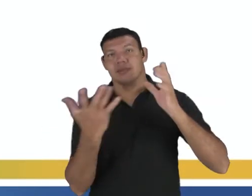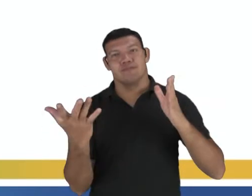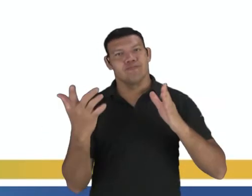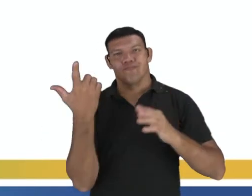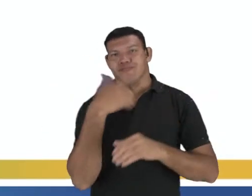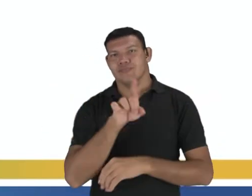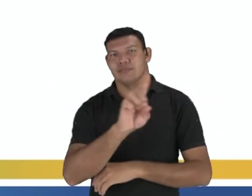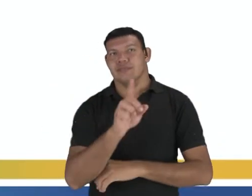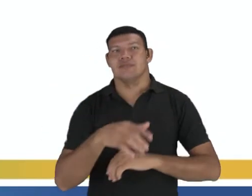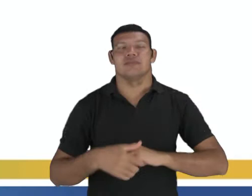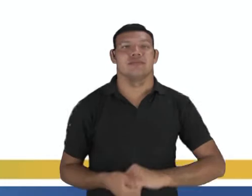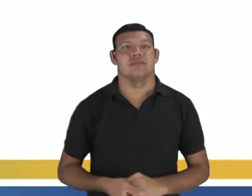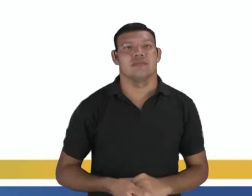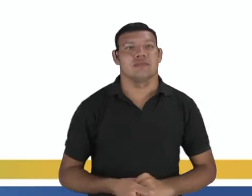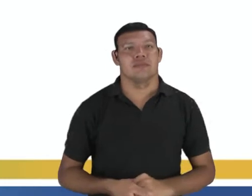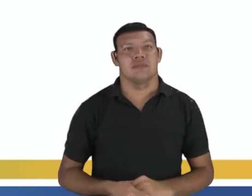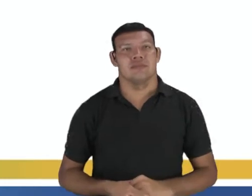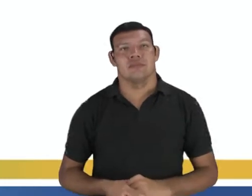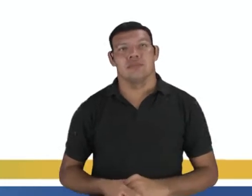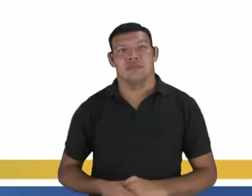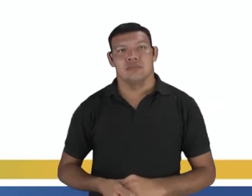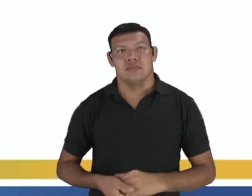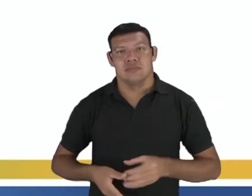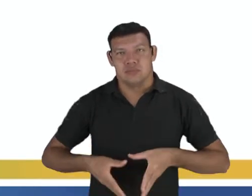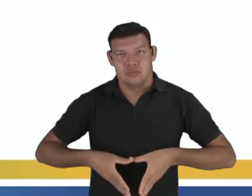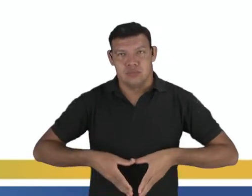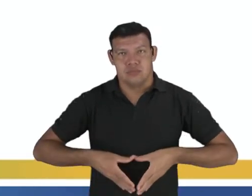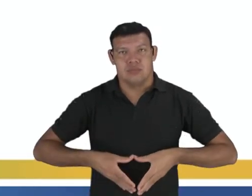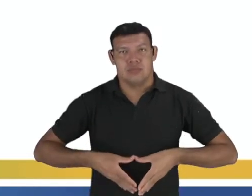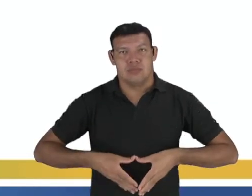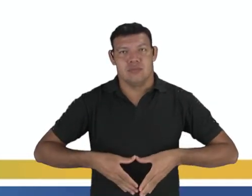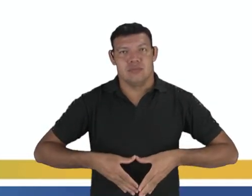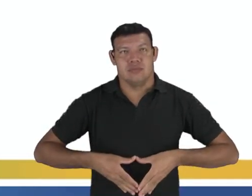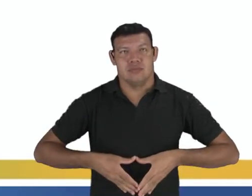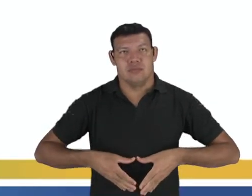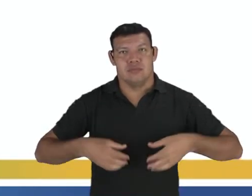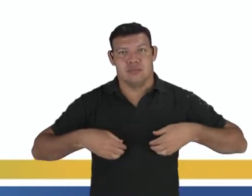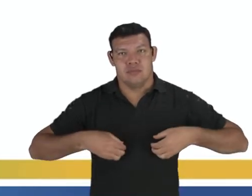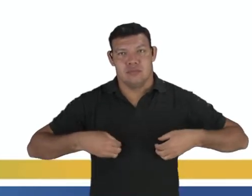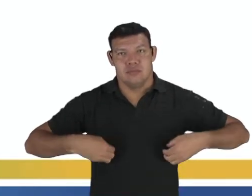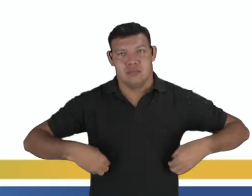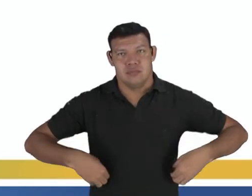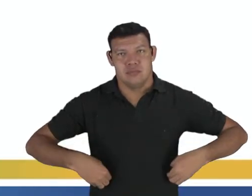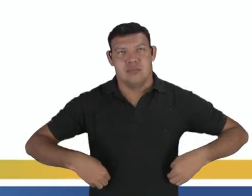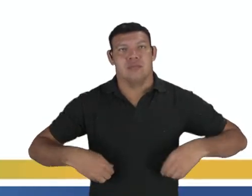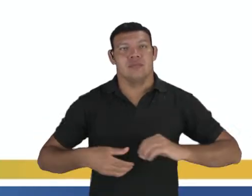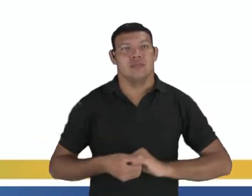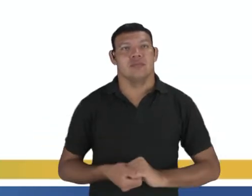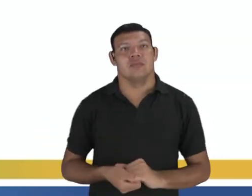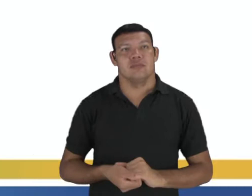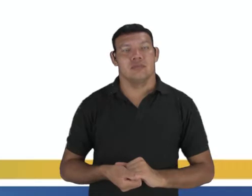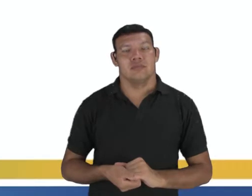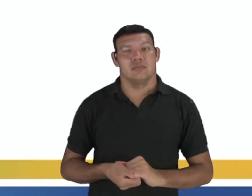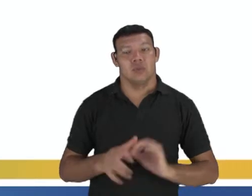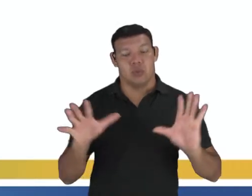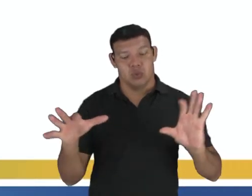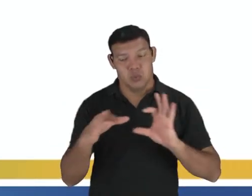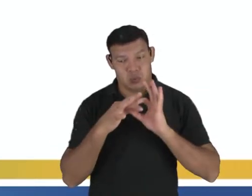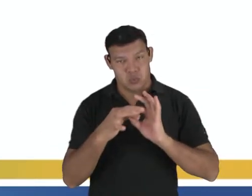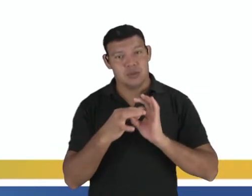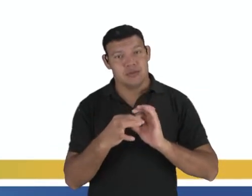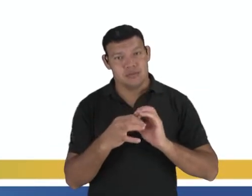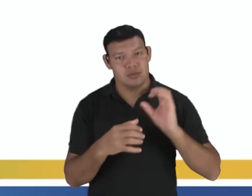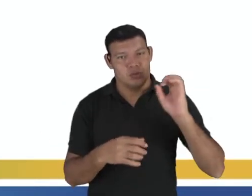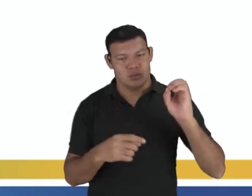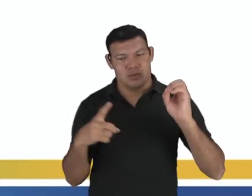E aí A Natália tem para vocês aí após a fecundação né o material genético dos dois gametas se unem e a